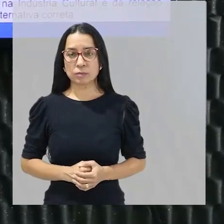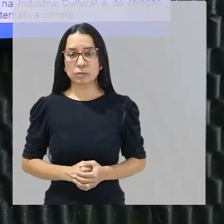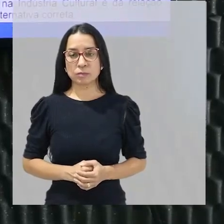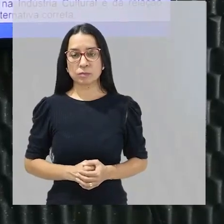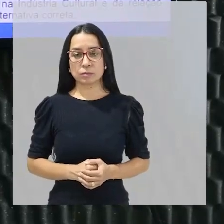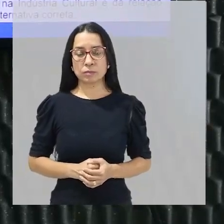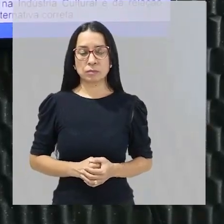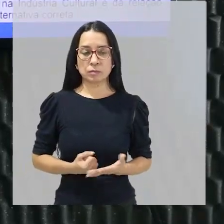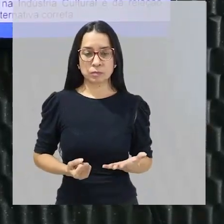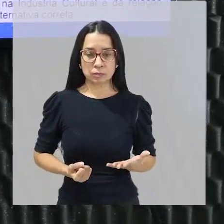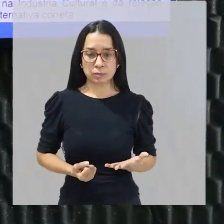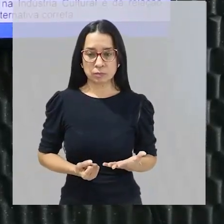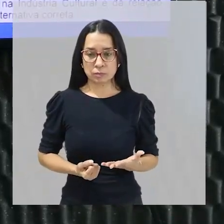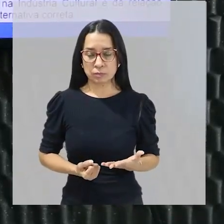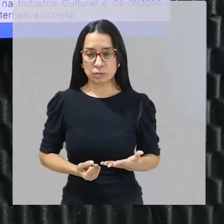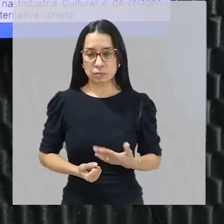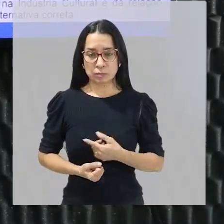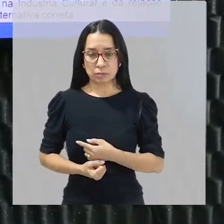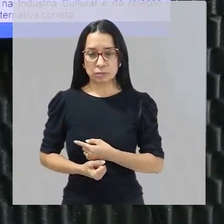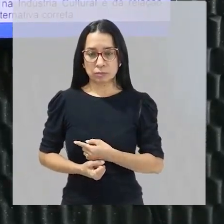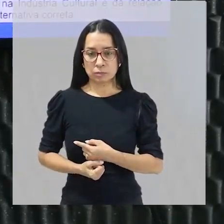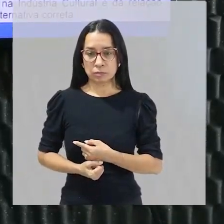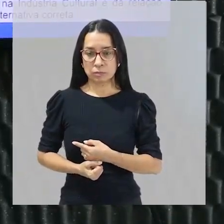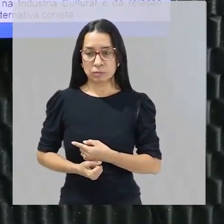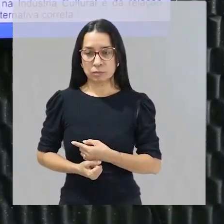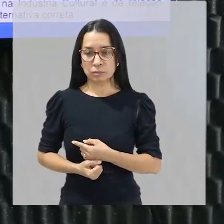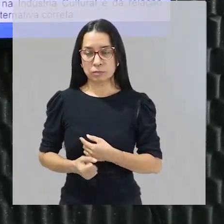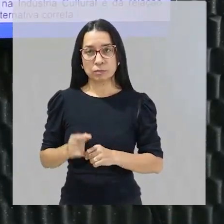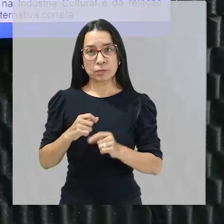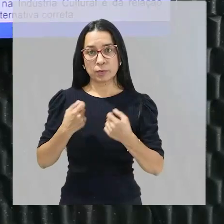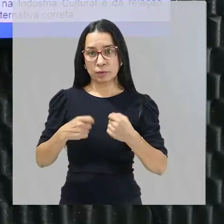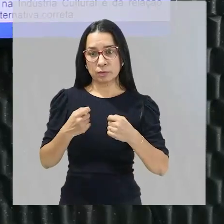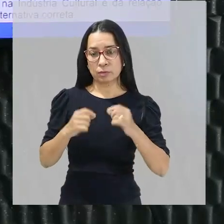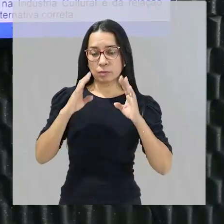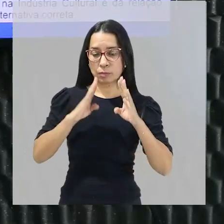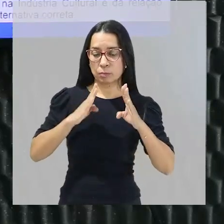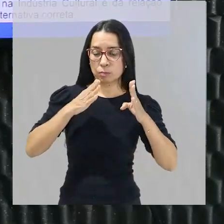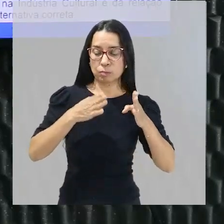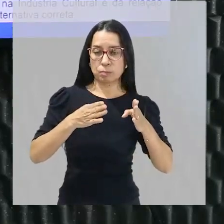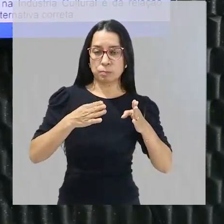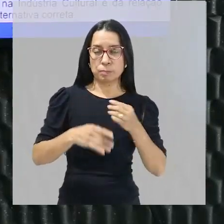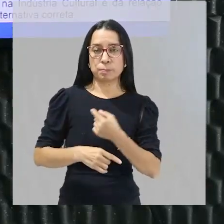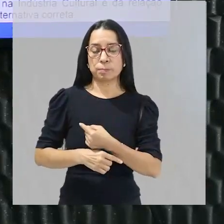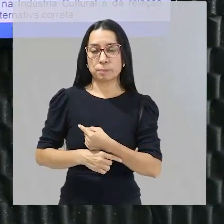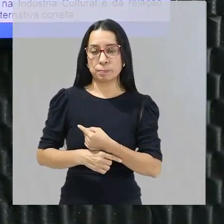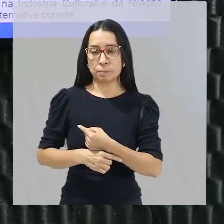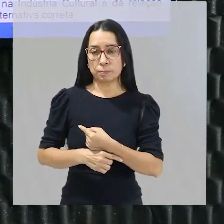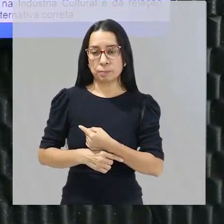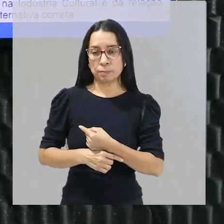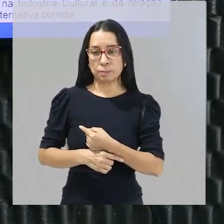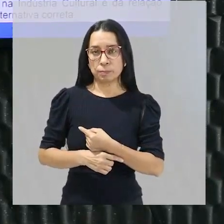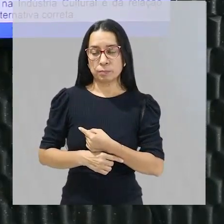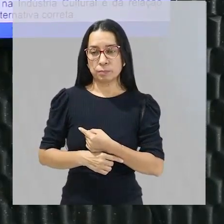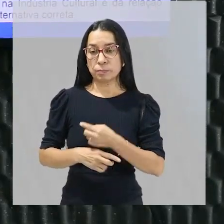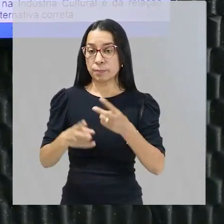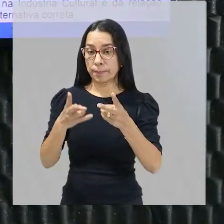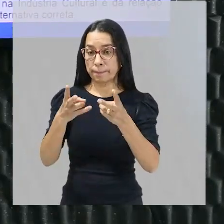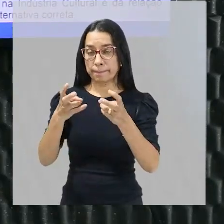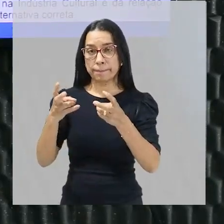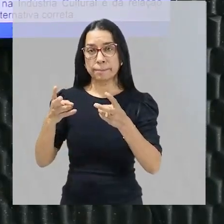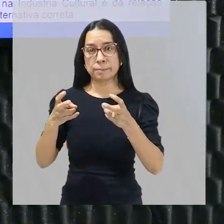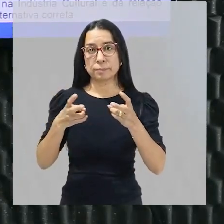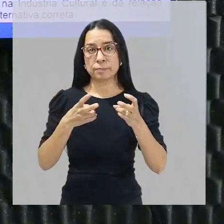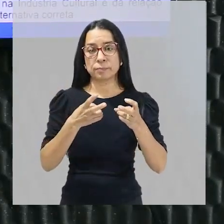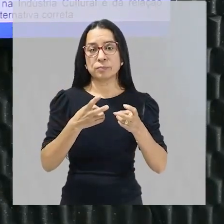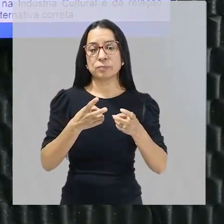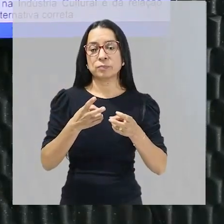atenção excessiva que deveria ser dada, que deveria ser concentrada. Eu venho chamando a atenção de vocês sempre no